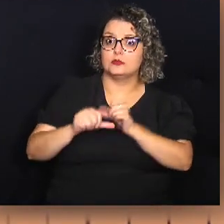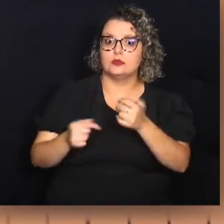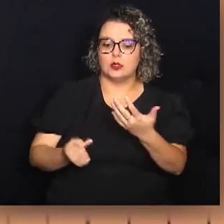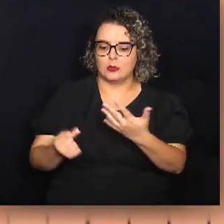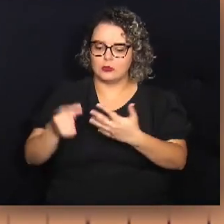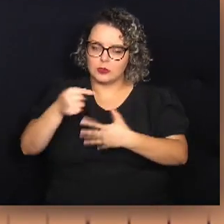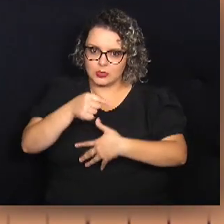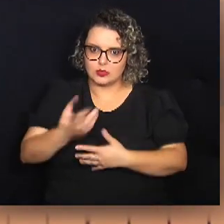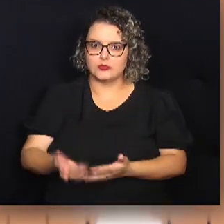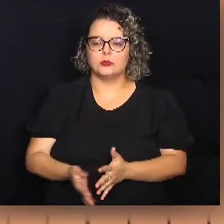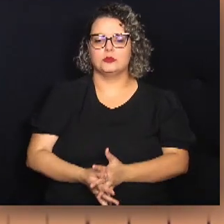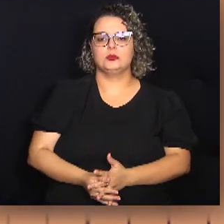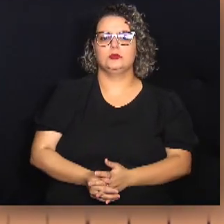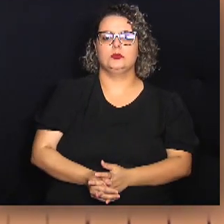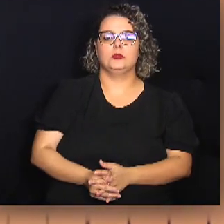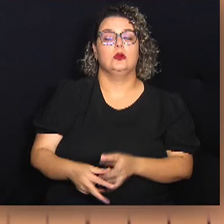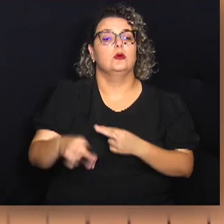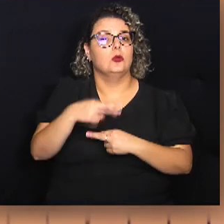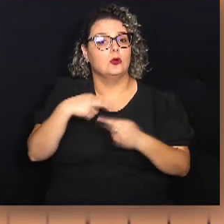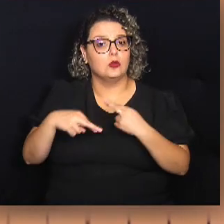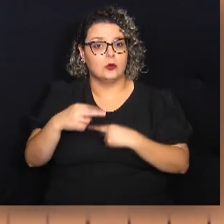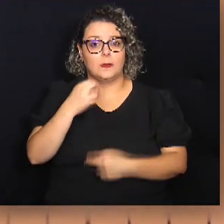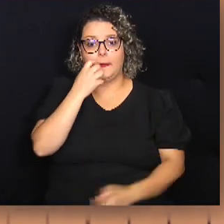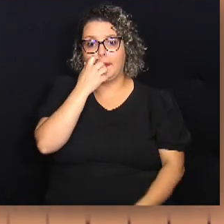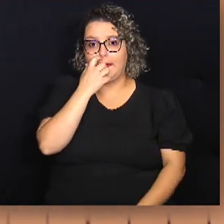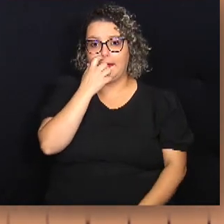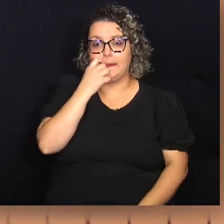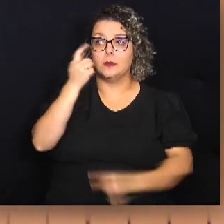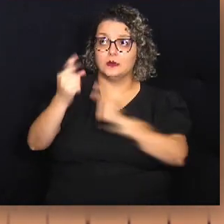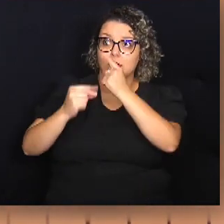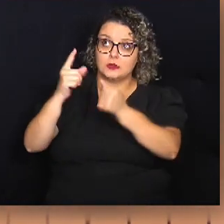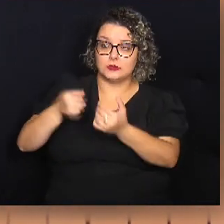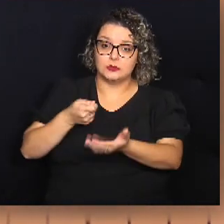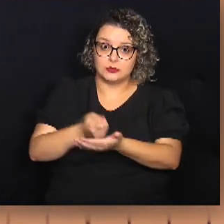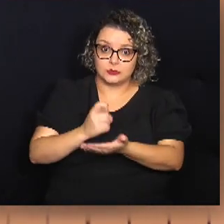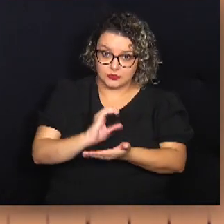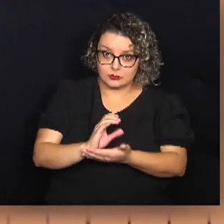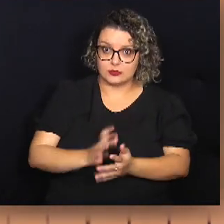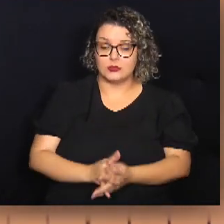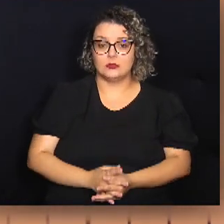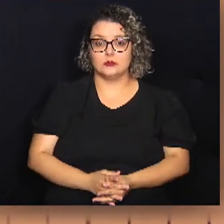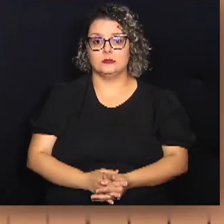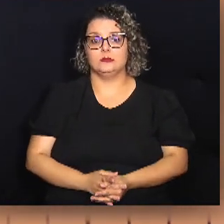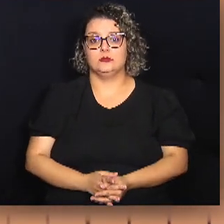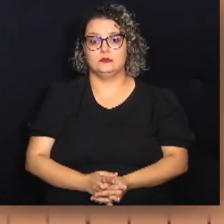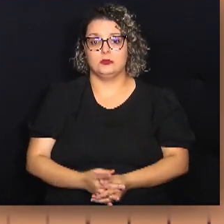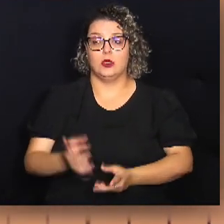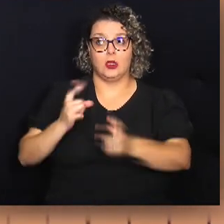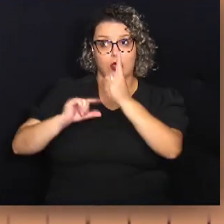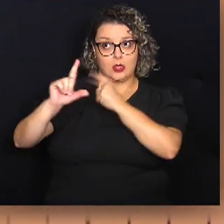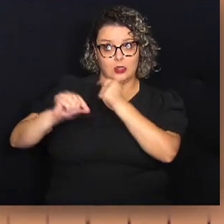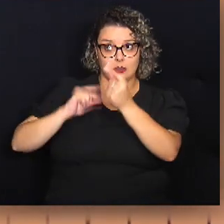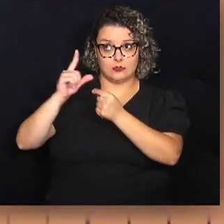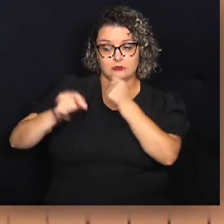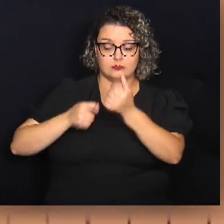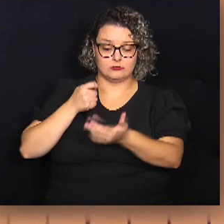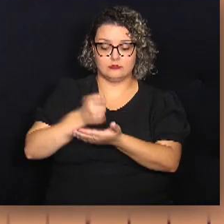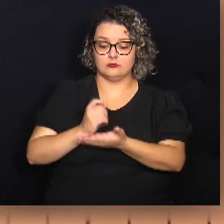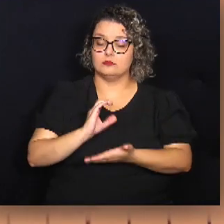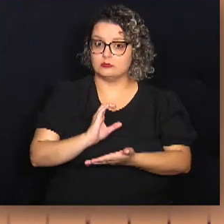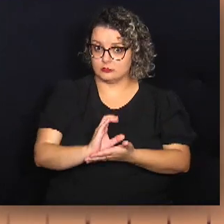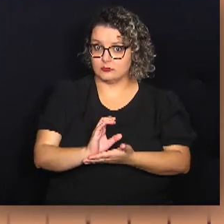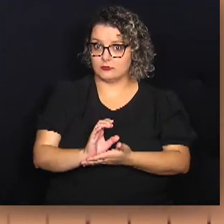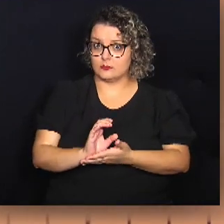pontuais com relação às emendas impositivas, né? As emendas impositivas visam